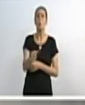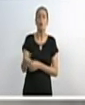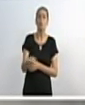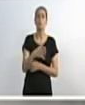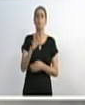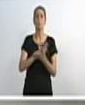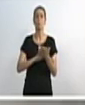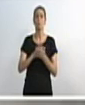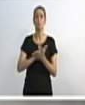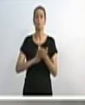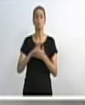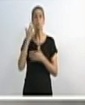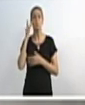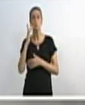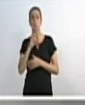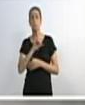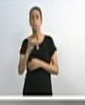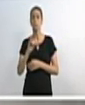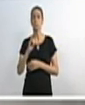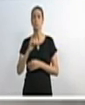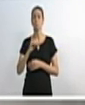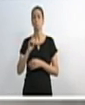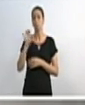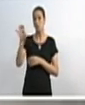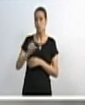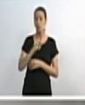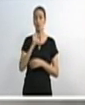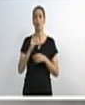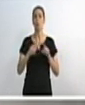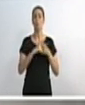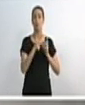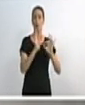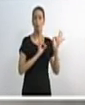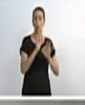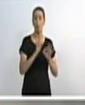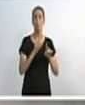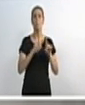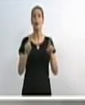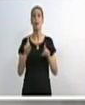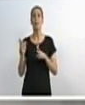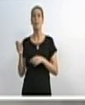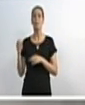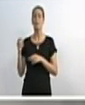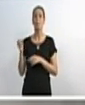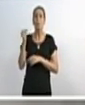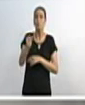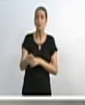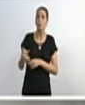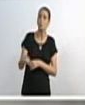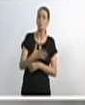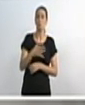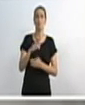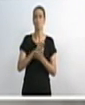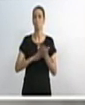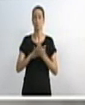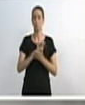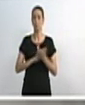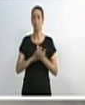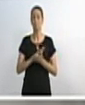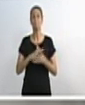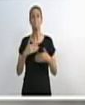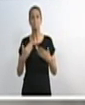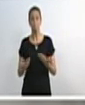acabou dando problema, mas na possibilidade, líder do governo, de não ter